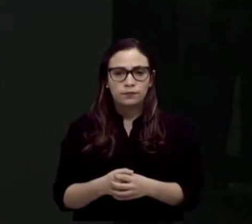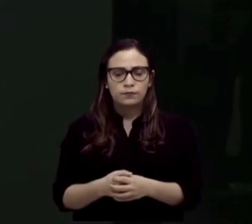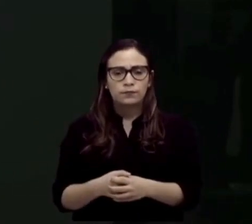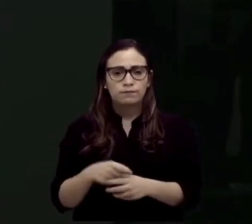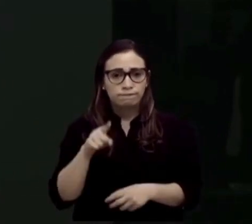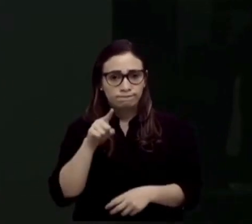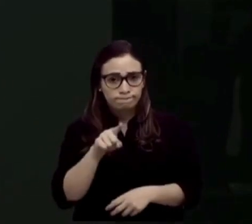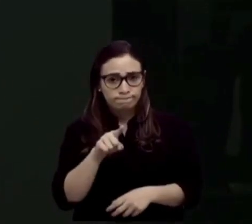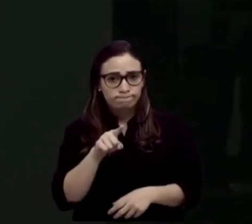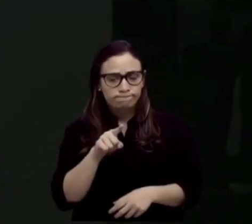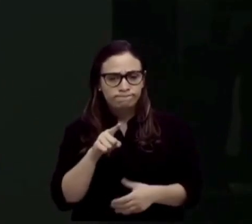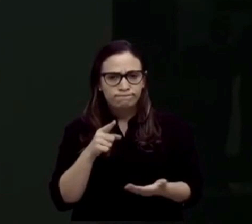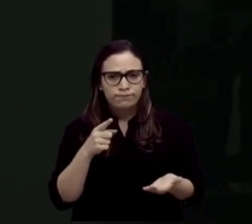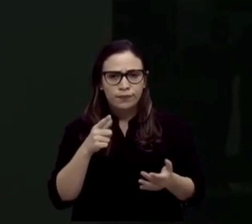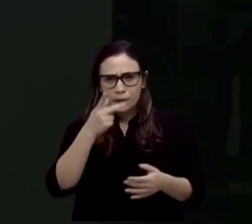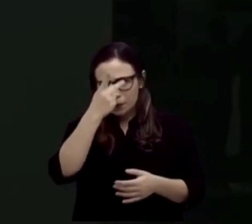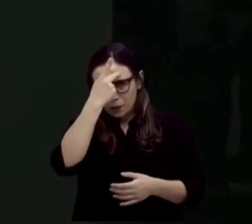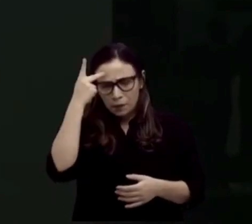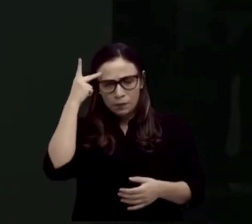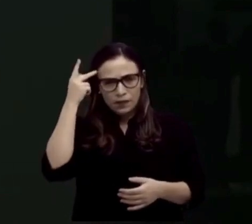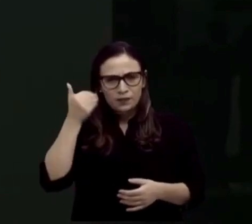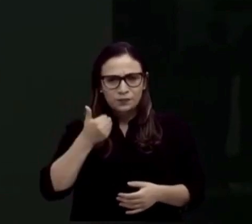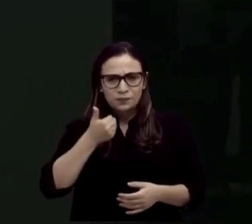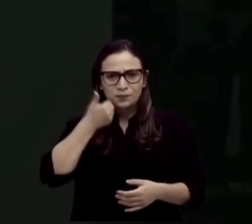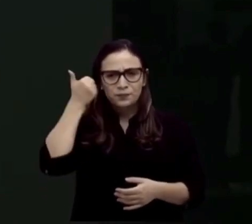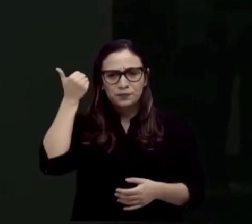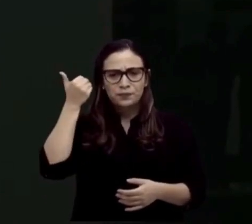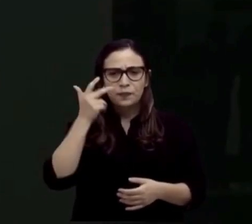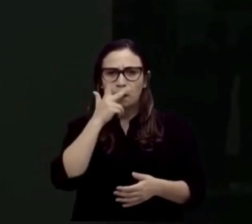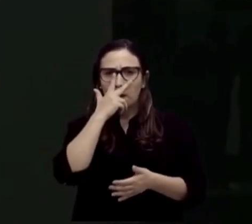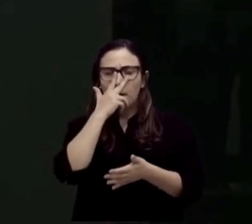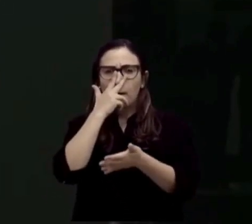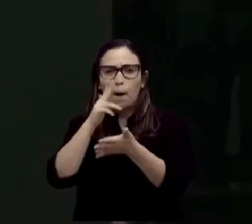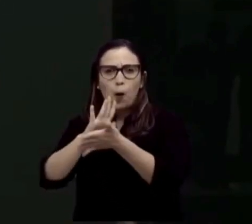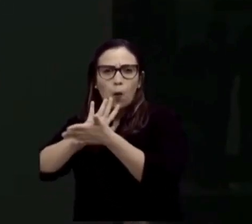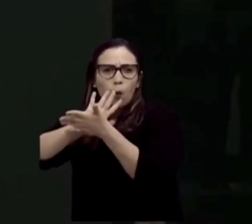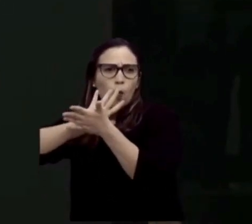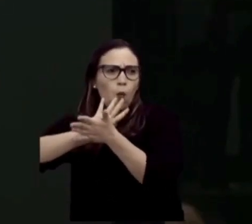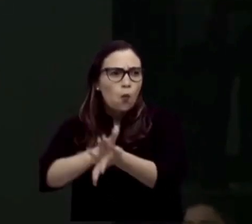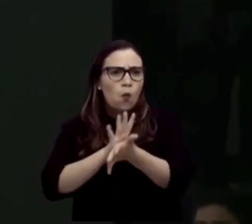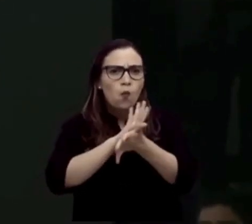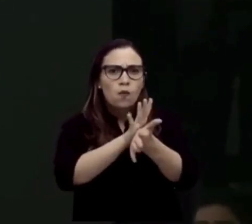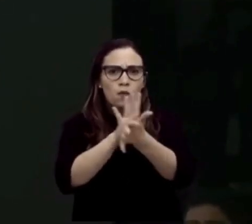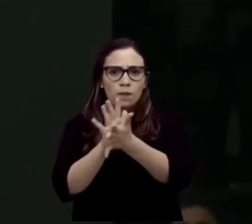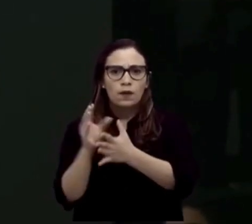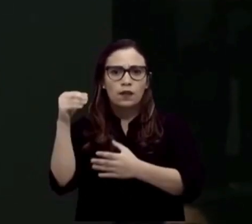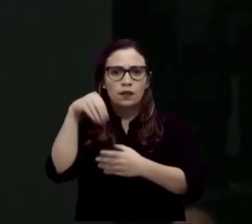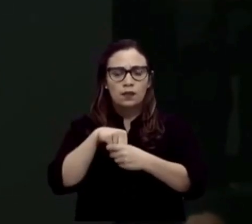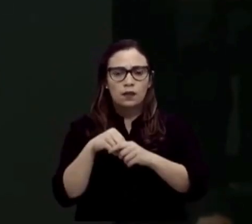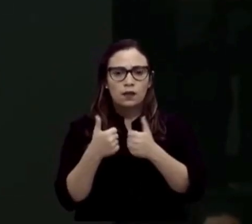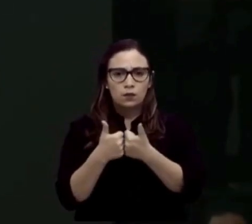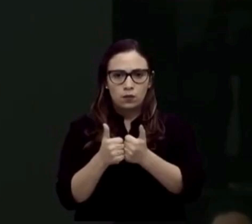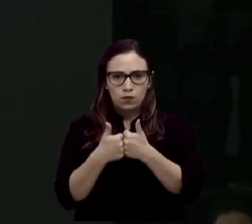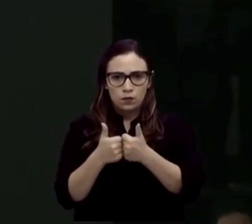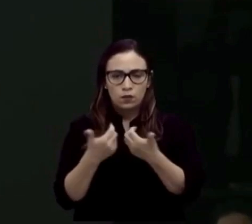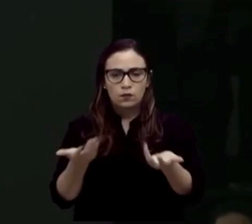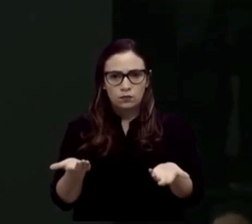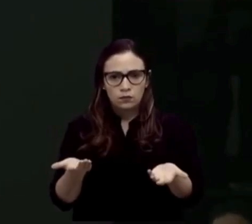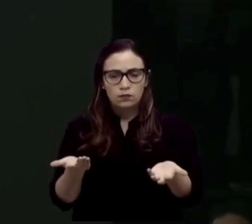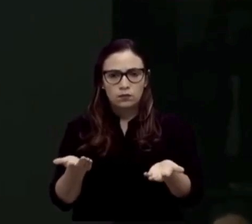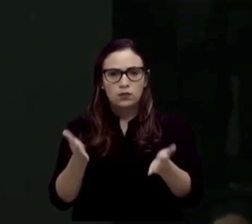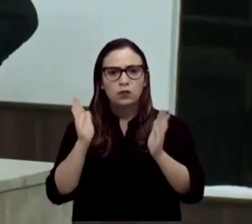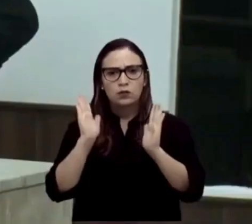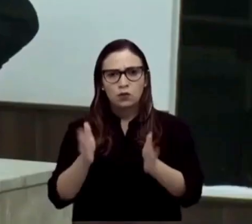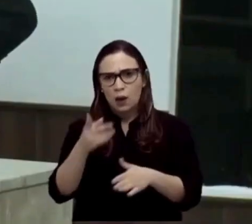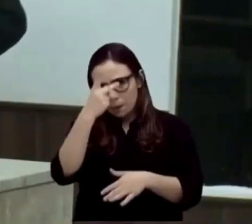tem causado um constrangimento e uma humilhação dentro do transporte coletivo. Há